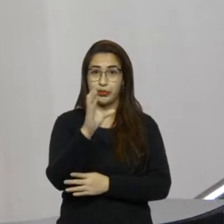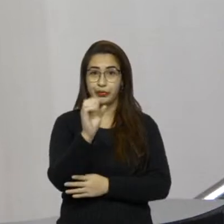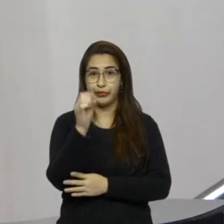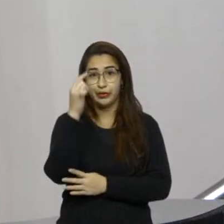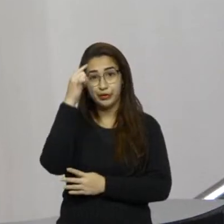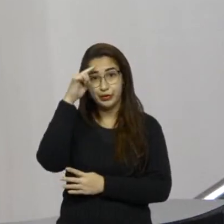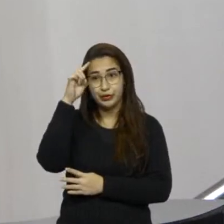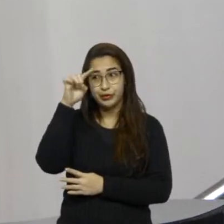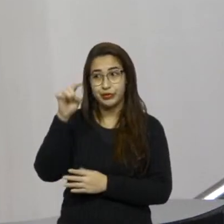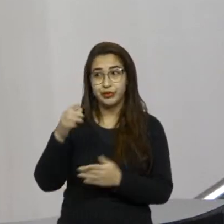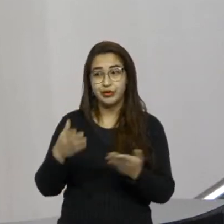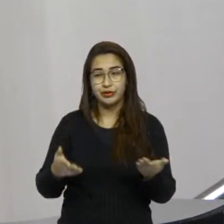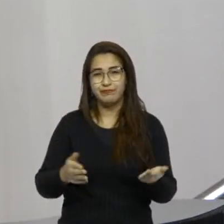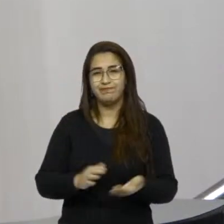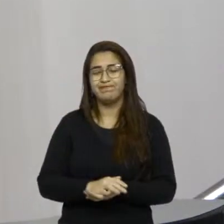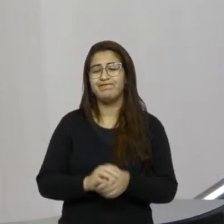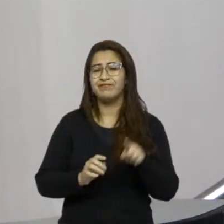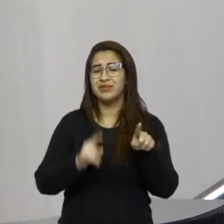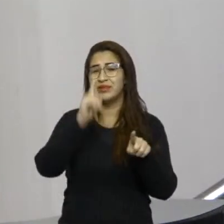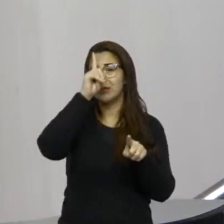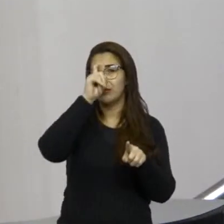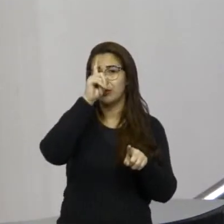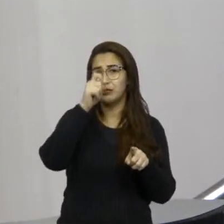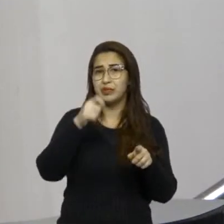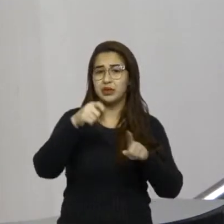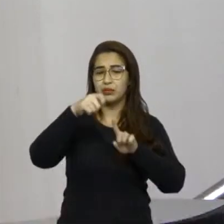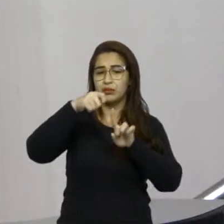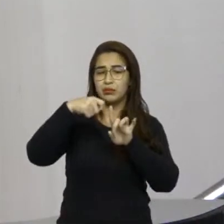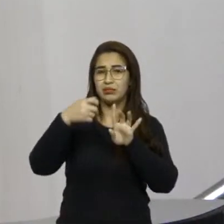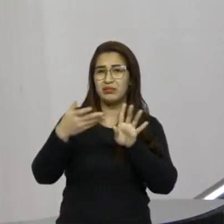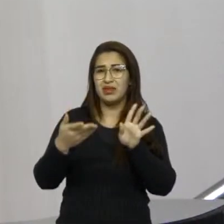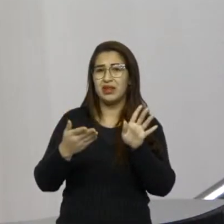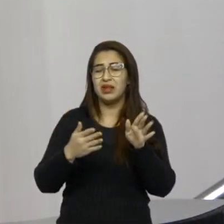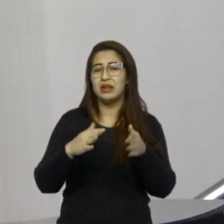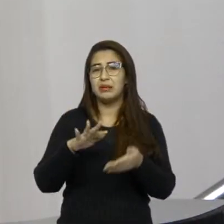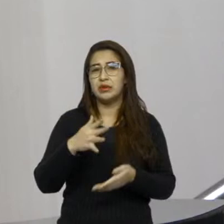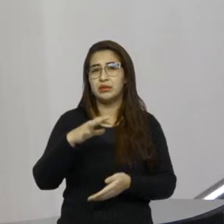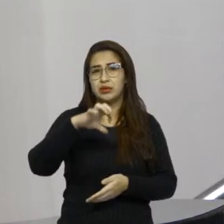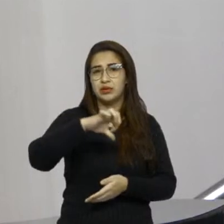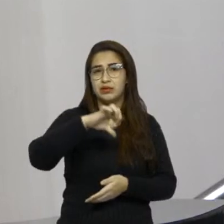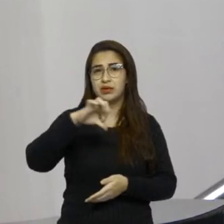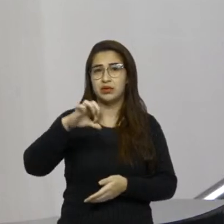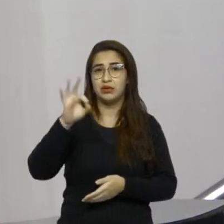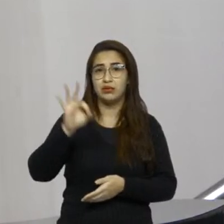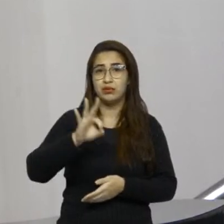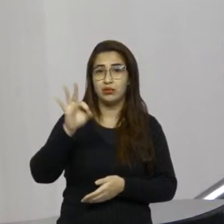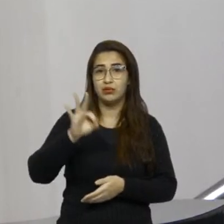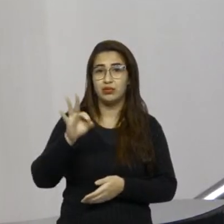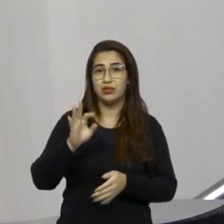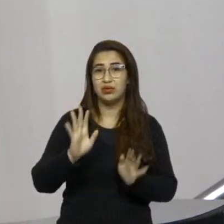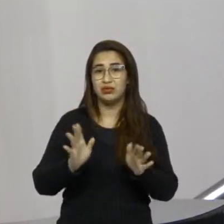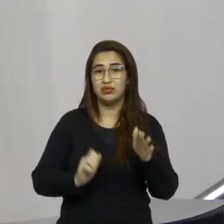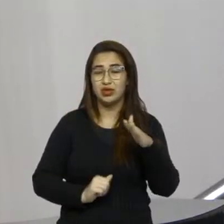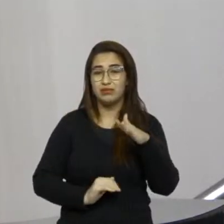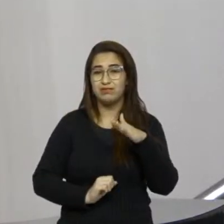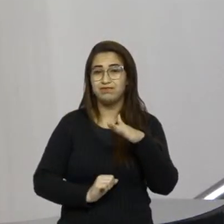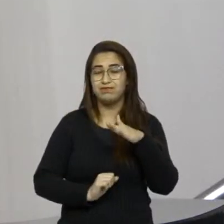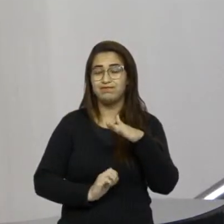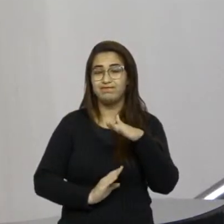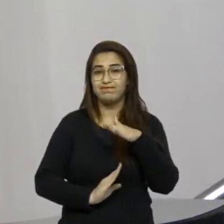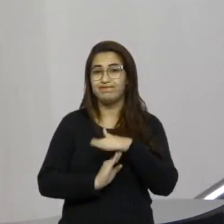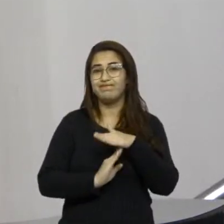onde o Hospital Santo Antônio opera mensalmente com uma taxa de ocupação de 99%. Há necessidade urgente